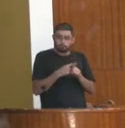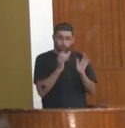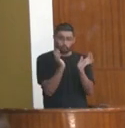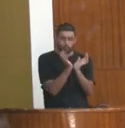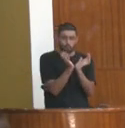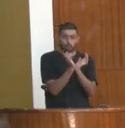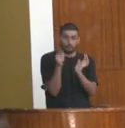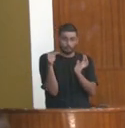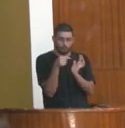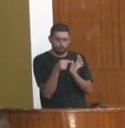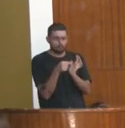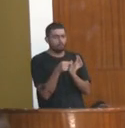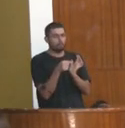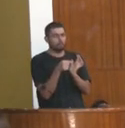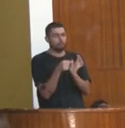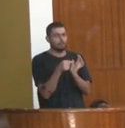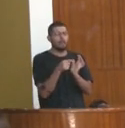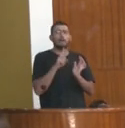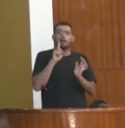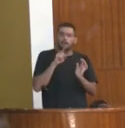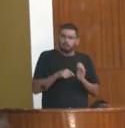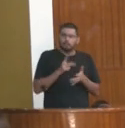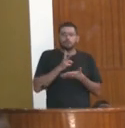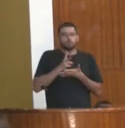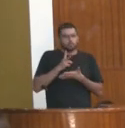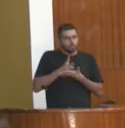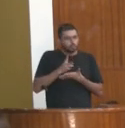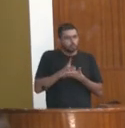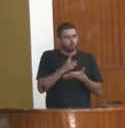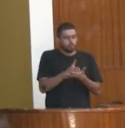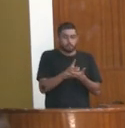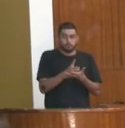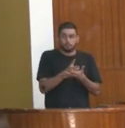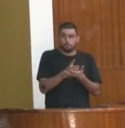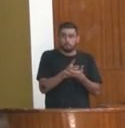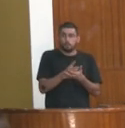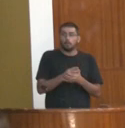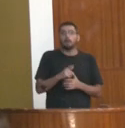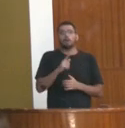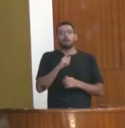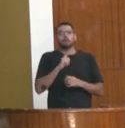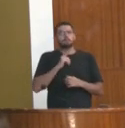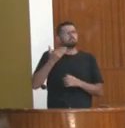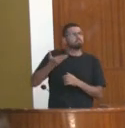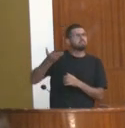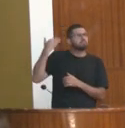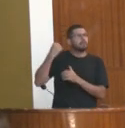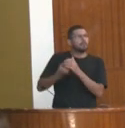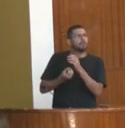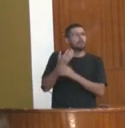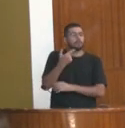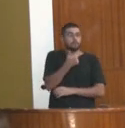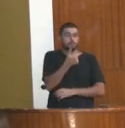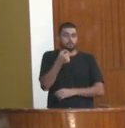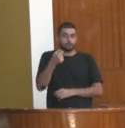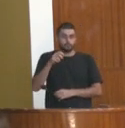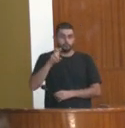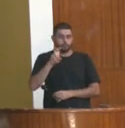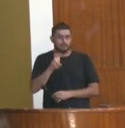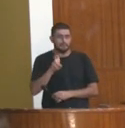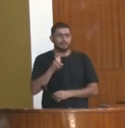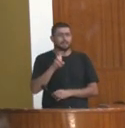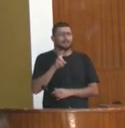uma comissão permanente da Casa, ela foi constituída por resolução em 2005, e somos